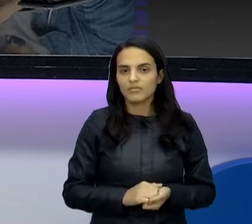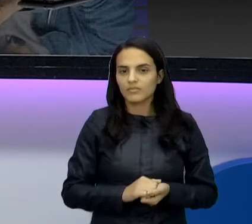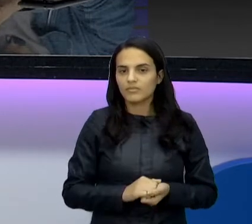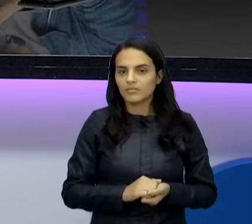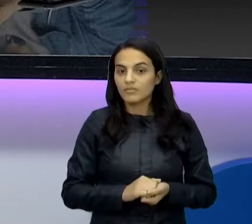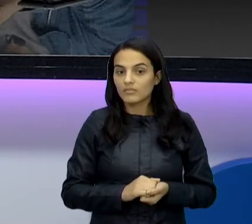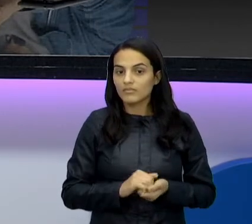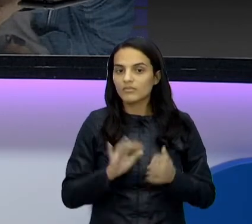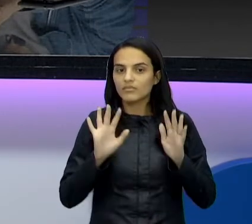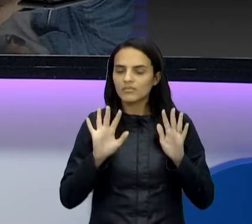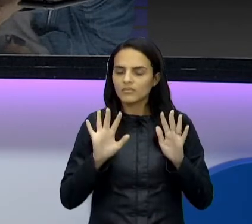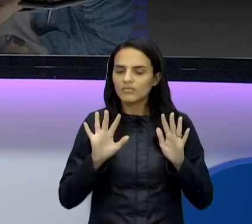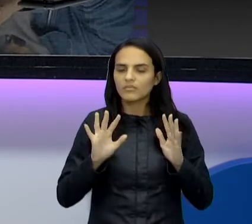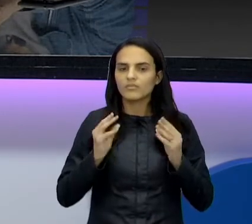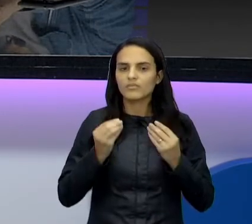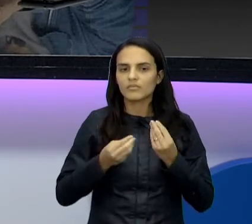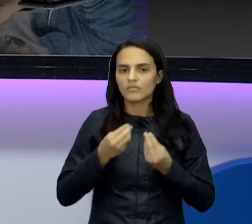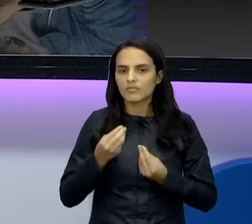Ele, opa,